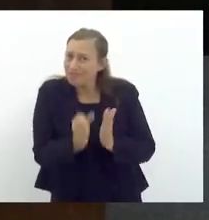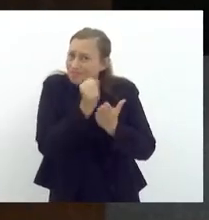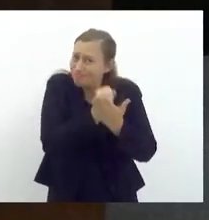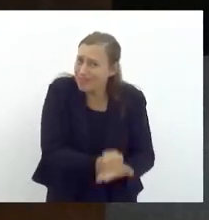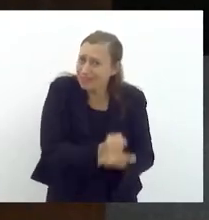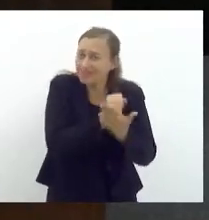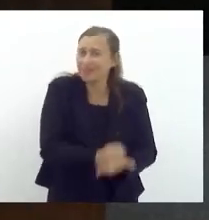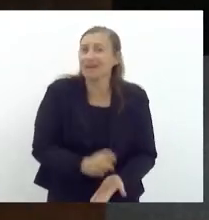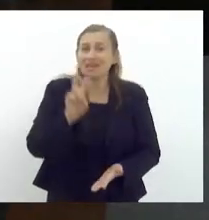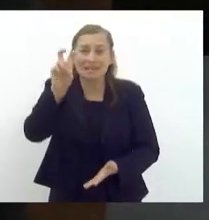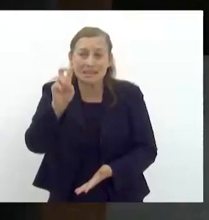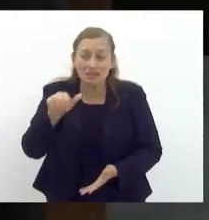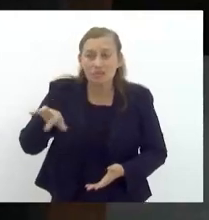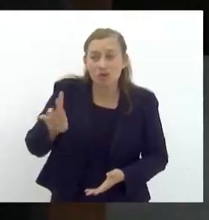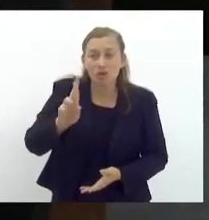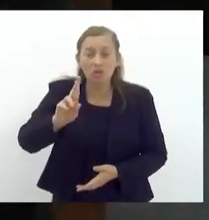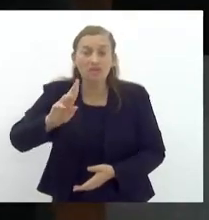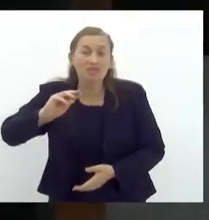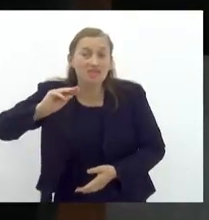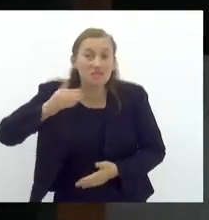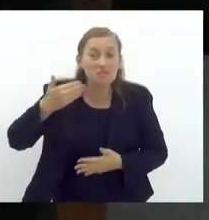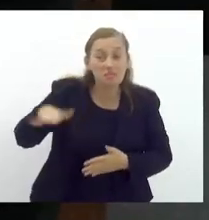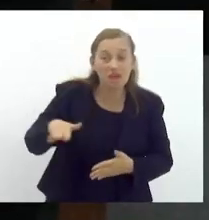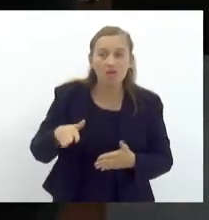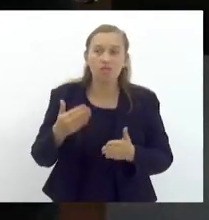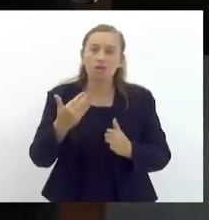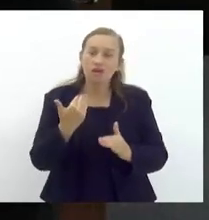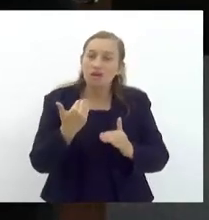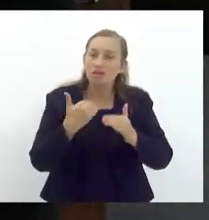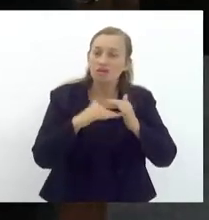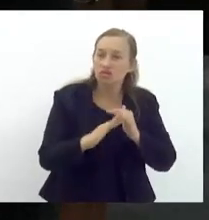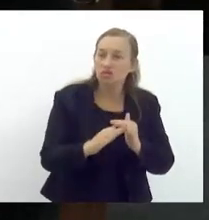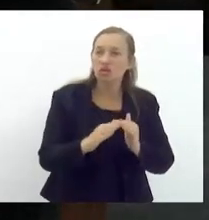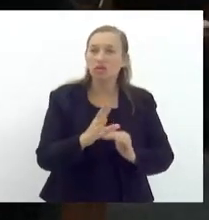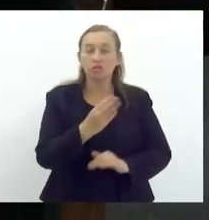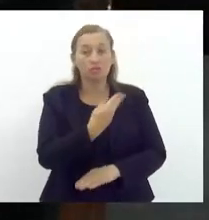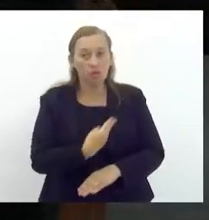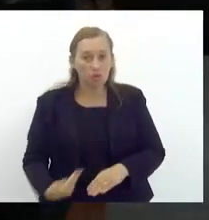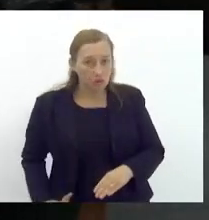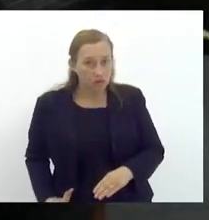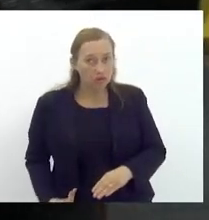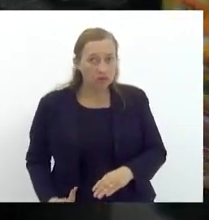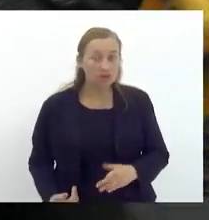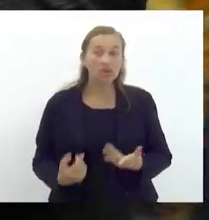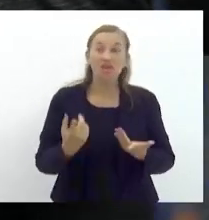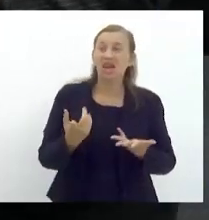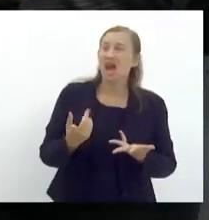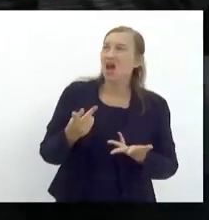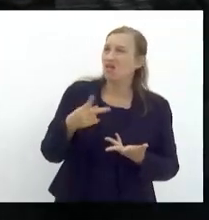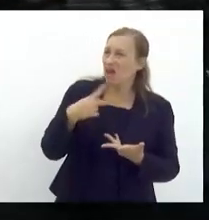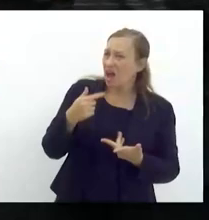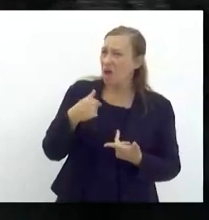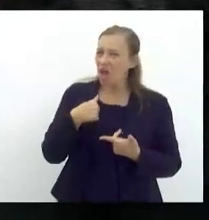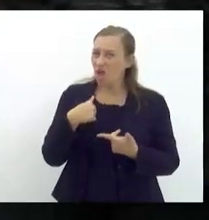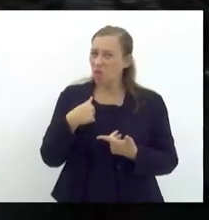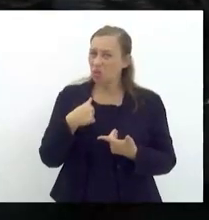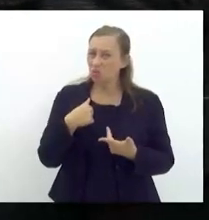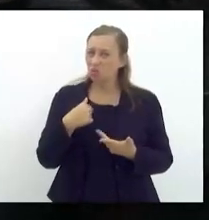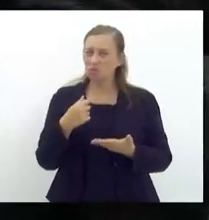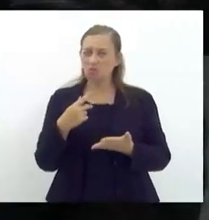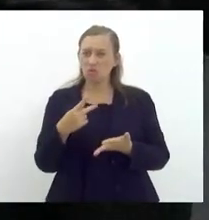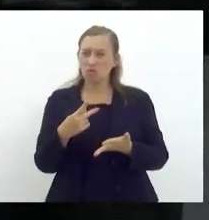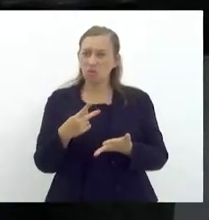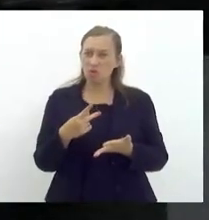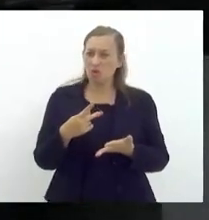5 bilhões e meio para o governo uma oposição e racismo eu ia dizer porque que eu vou me queimar aumentando em posto